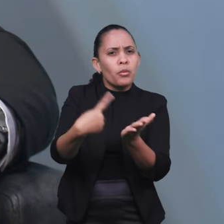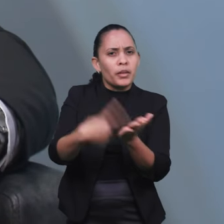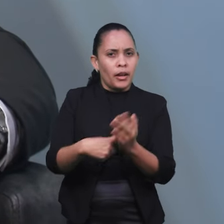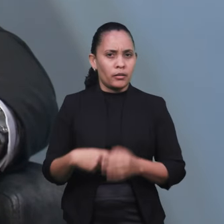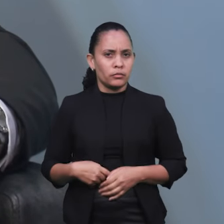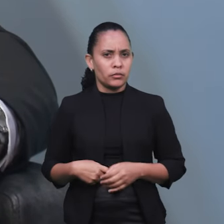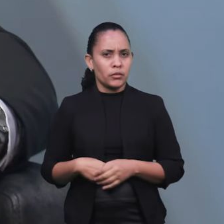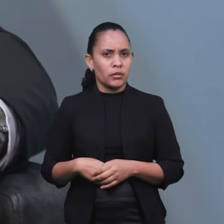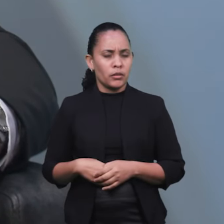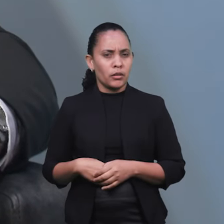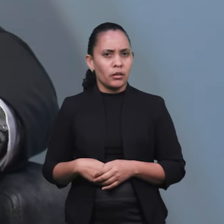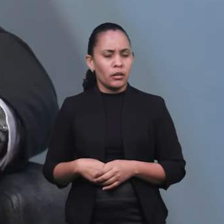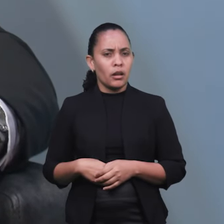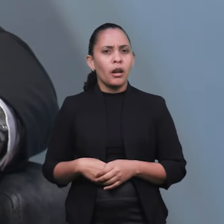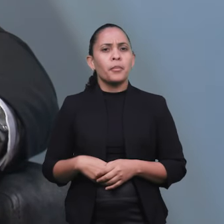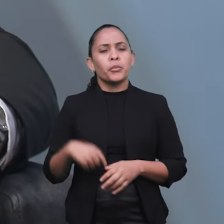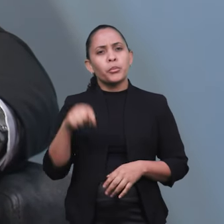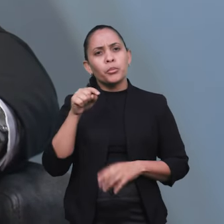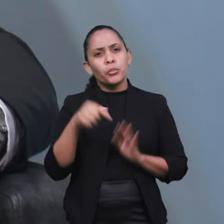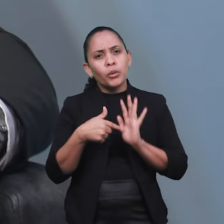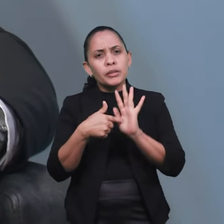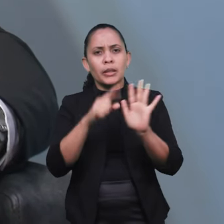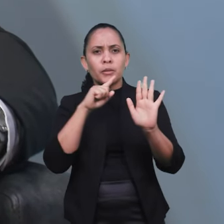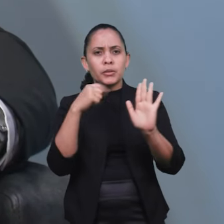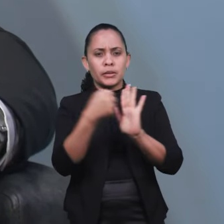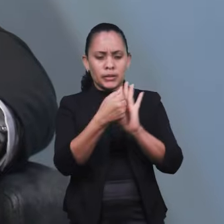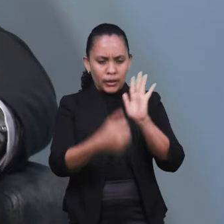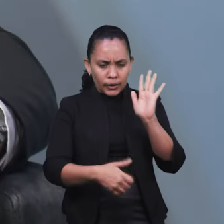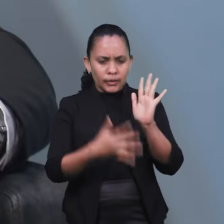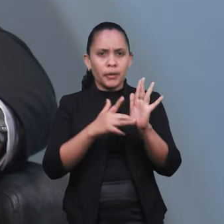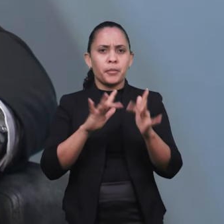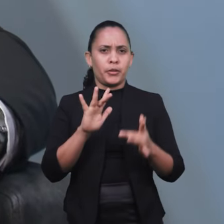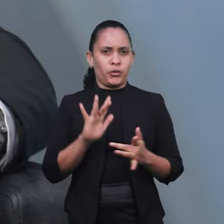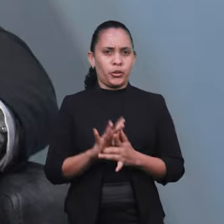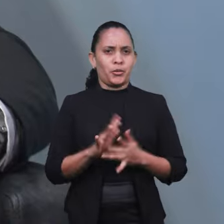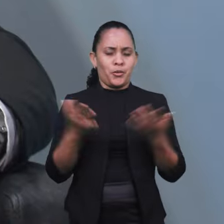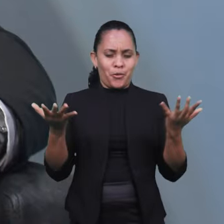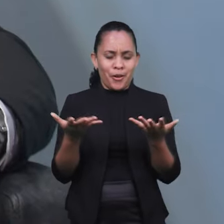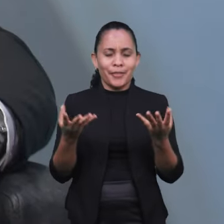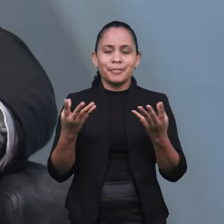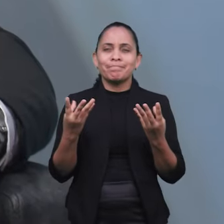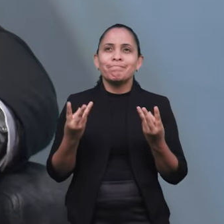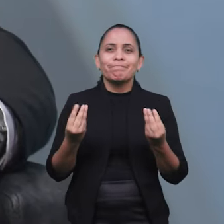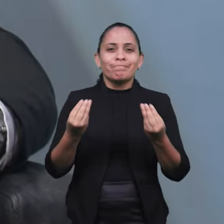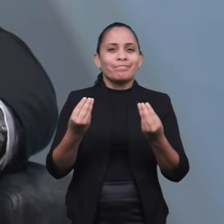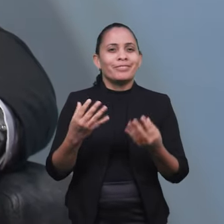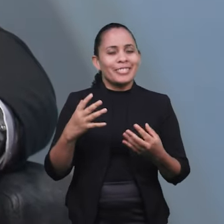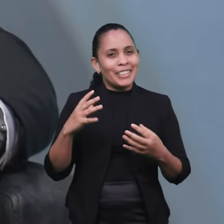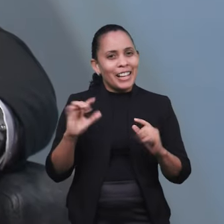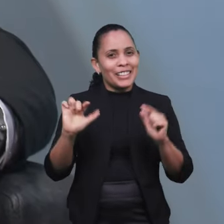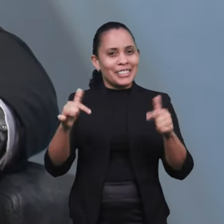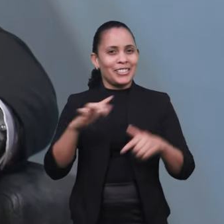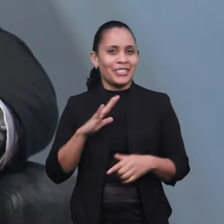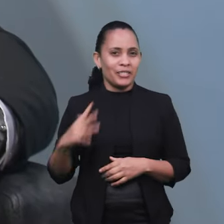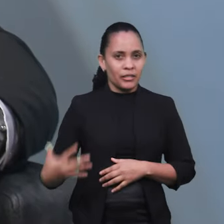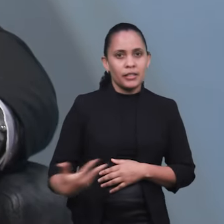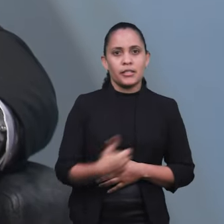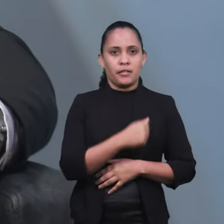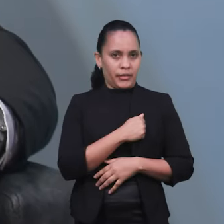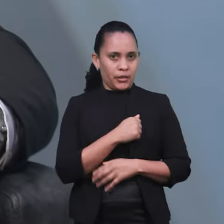sangue. Então, enquanto nós tomamos o cálice da doçura, Jesus tomou o cálice da